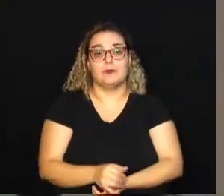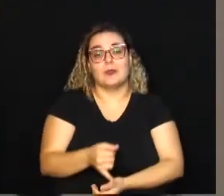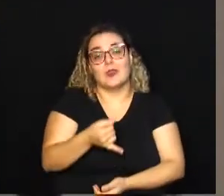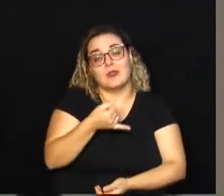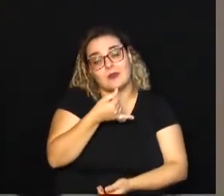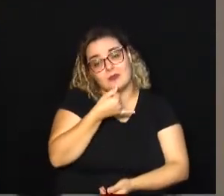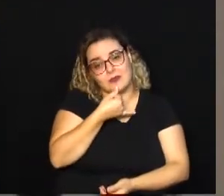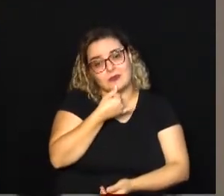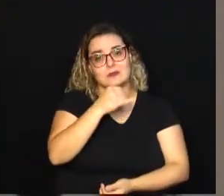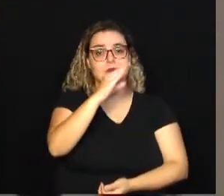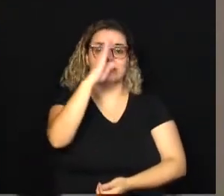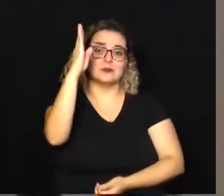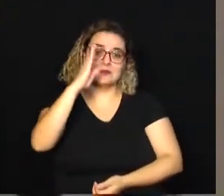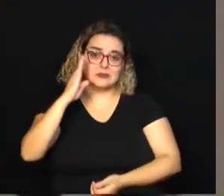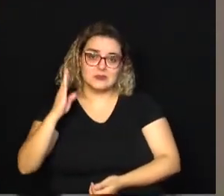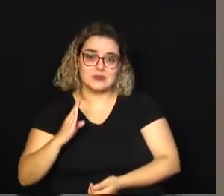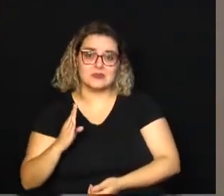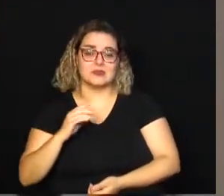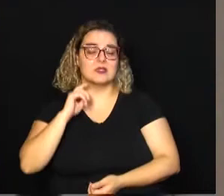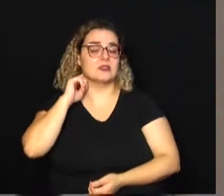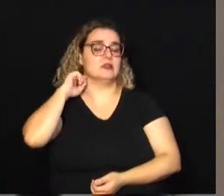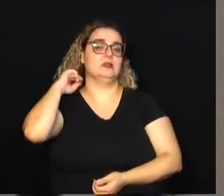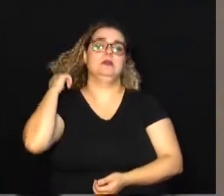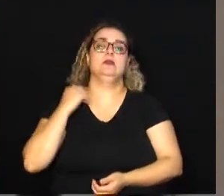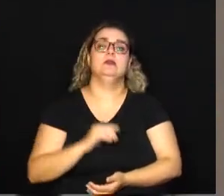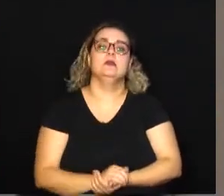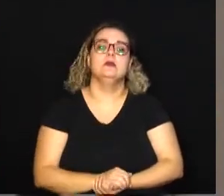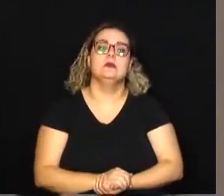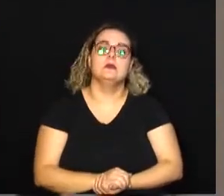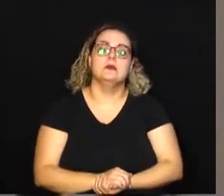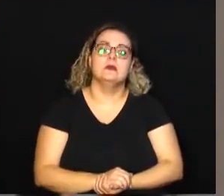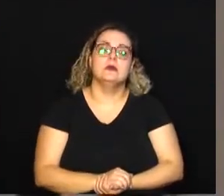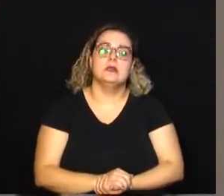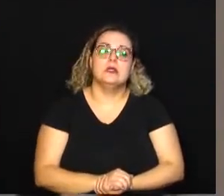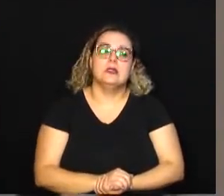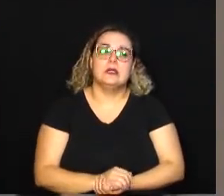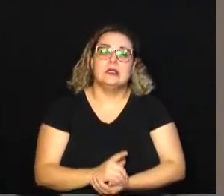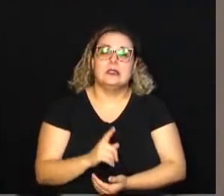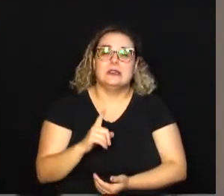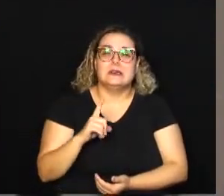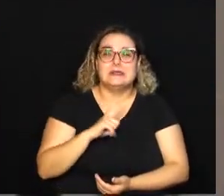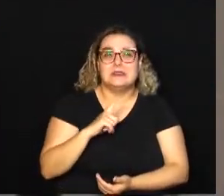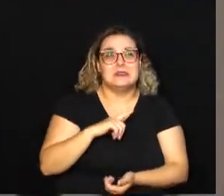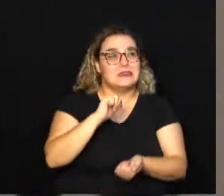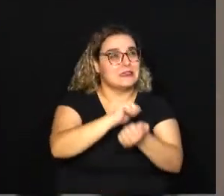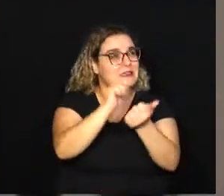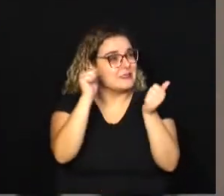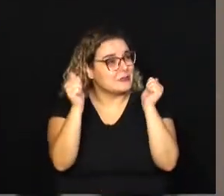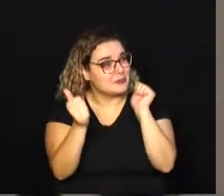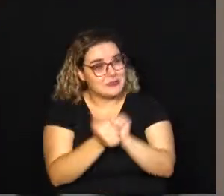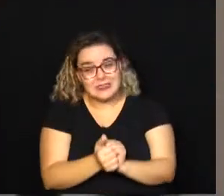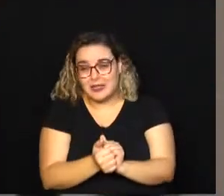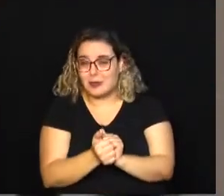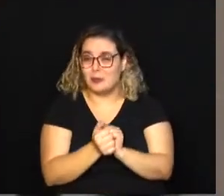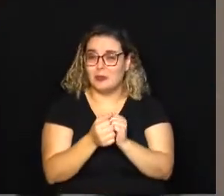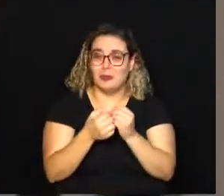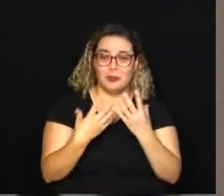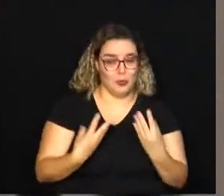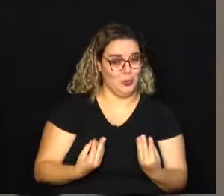infelizmente, no Brasil, eu acho que ela improvisou muito. Improvisou porque